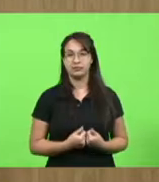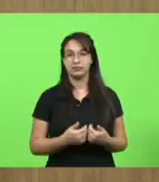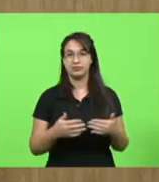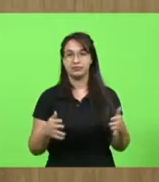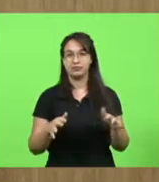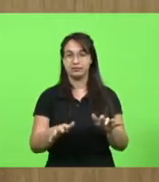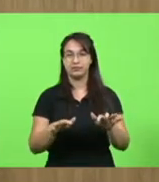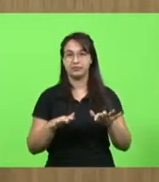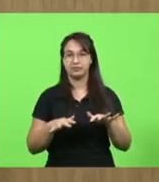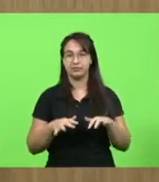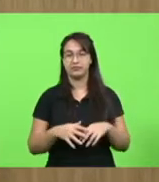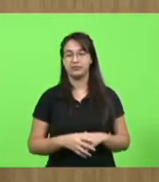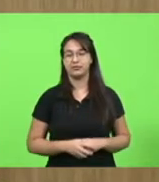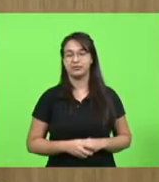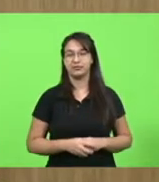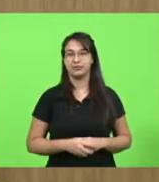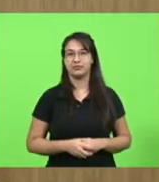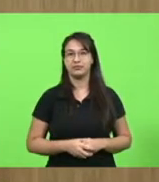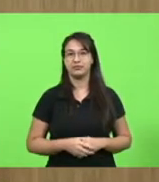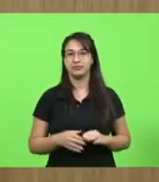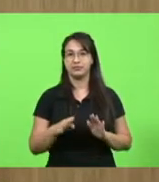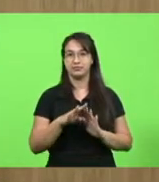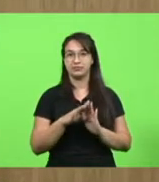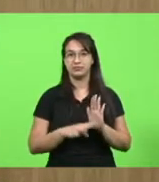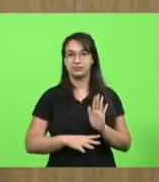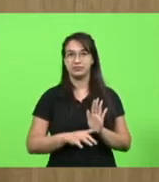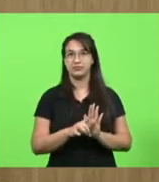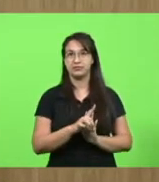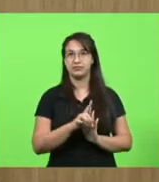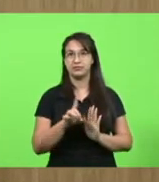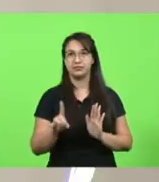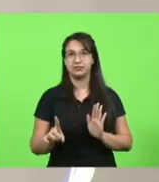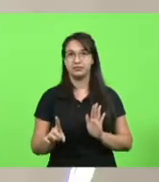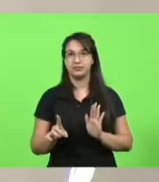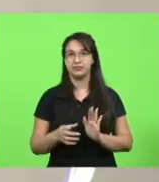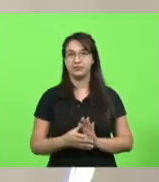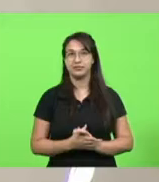Reaberta a sessão, passamos à ordem do dia.